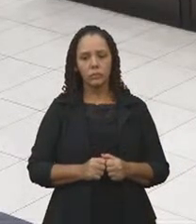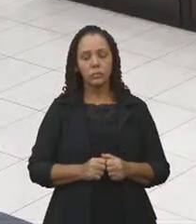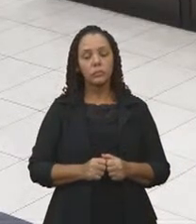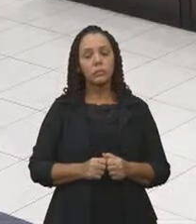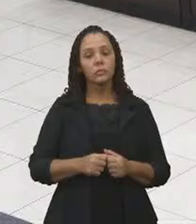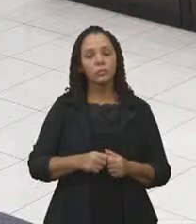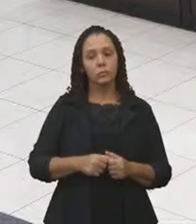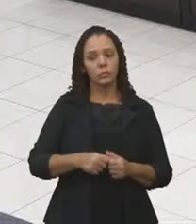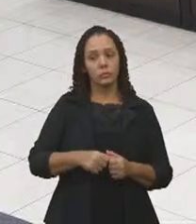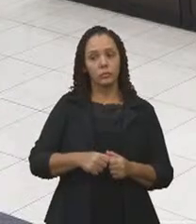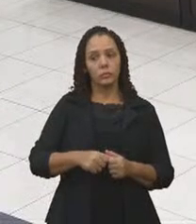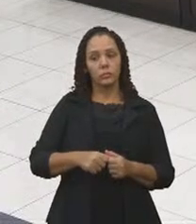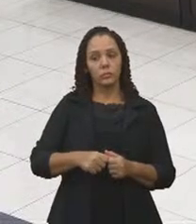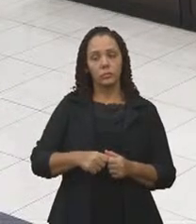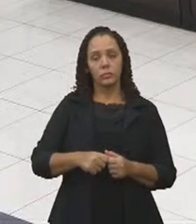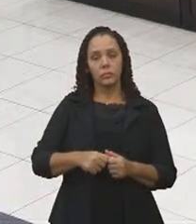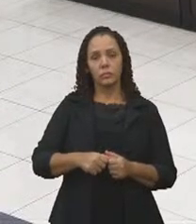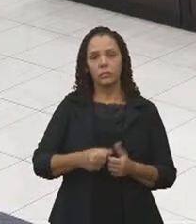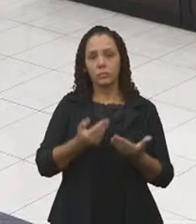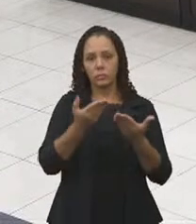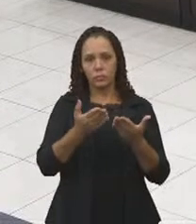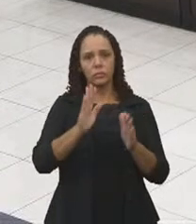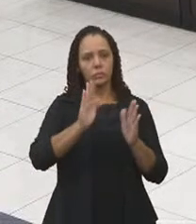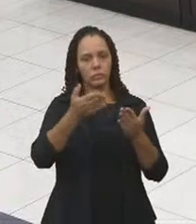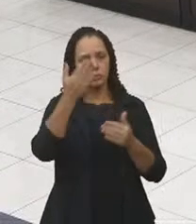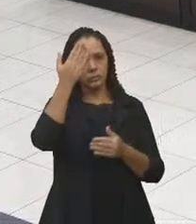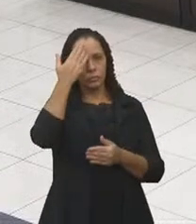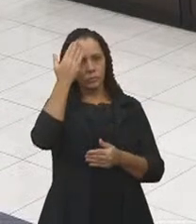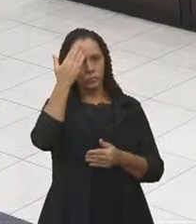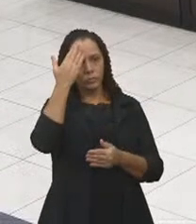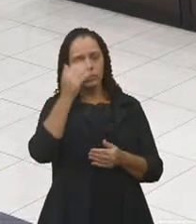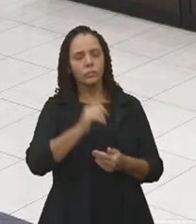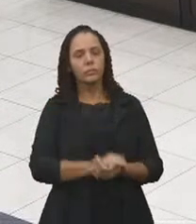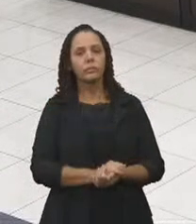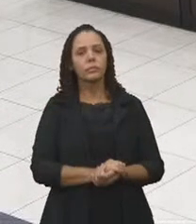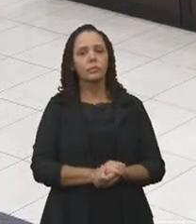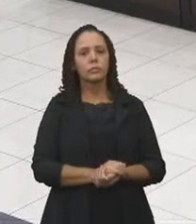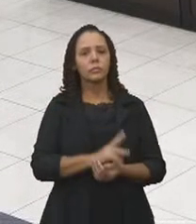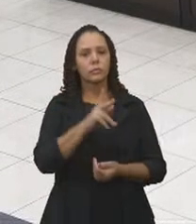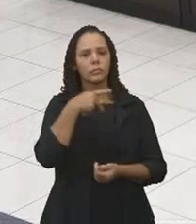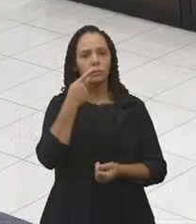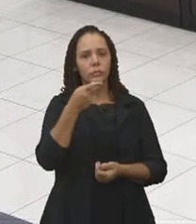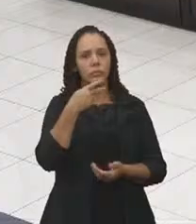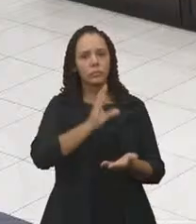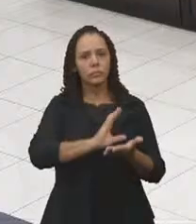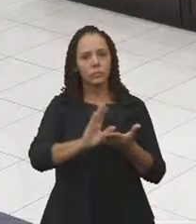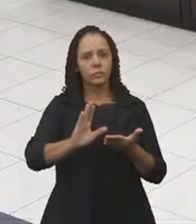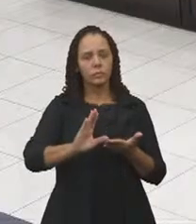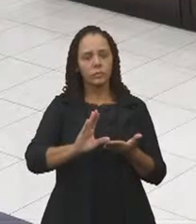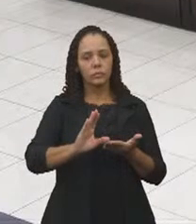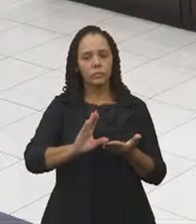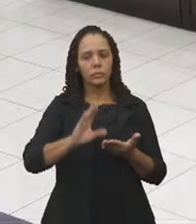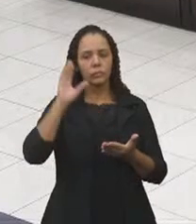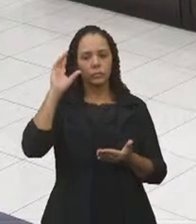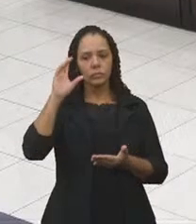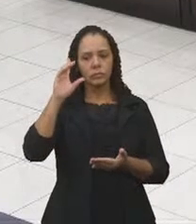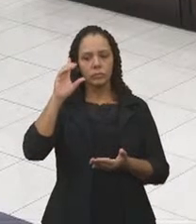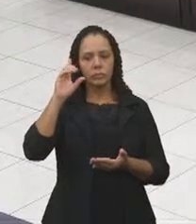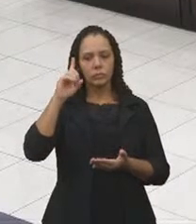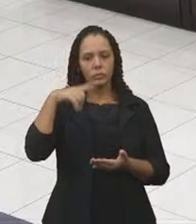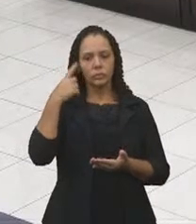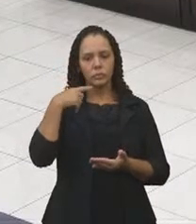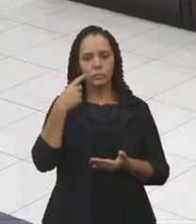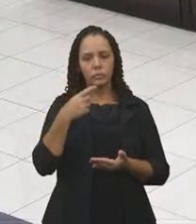Guilherme, já que o senhor citou as emendas parlamentares, né? Semana